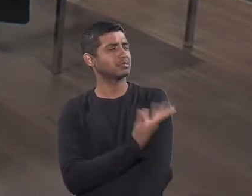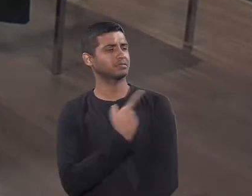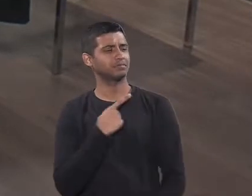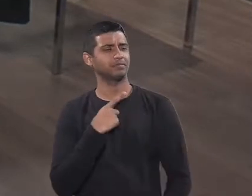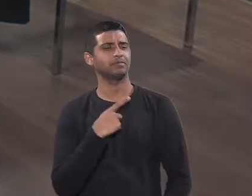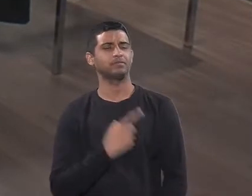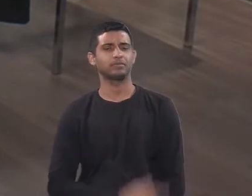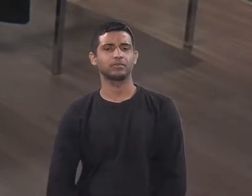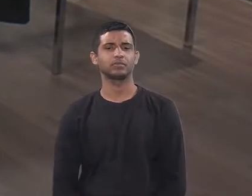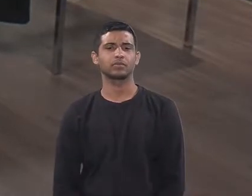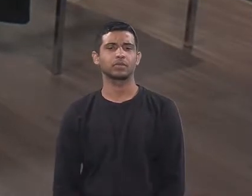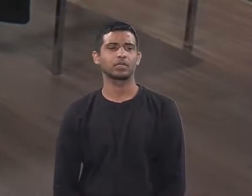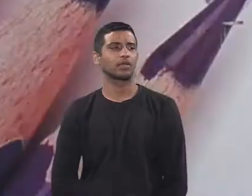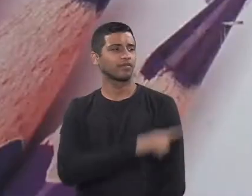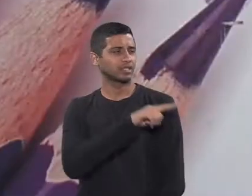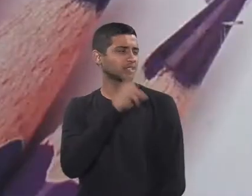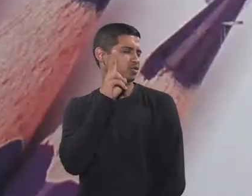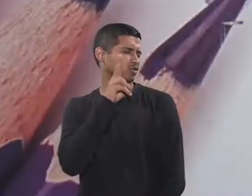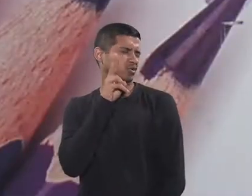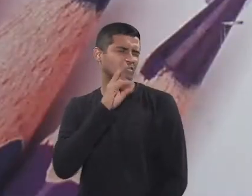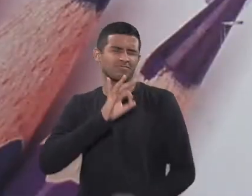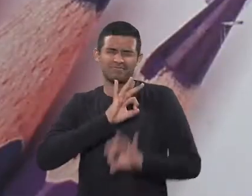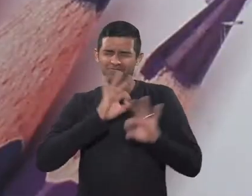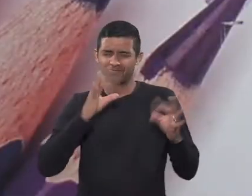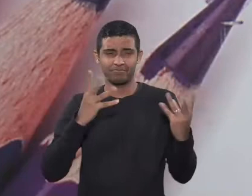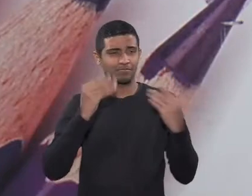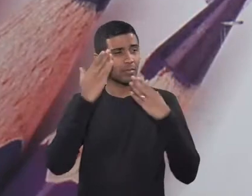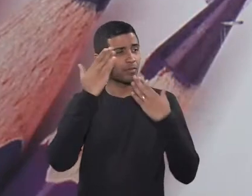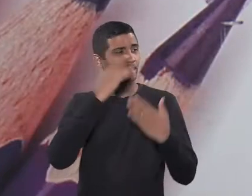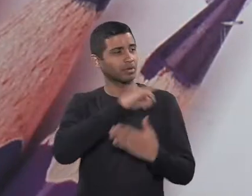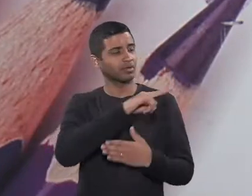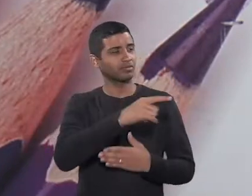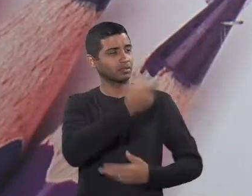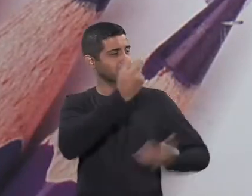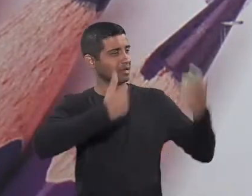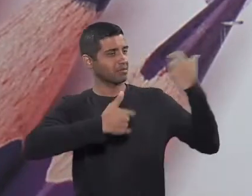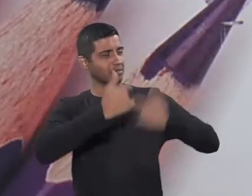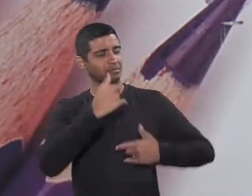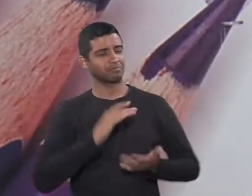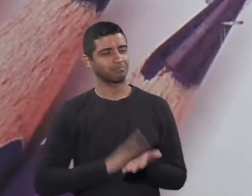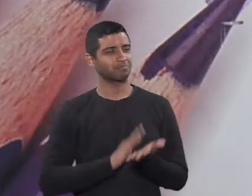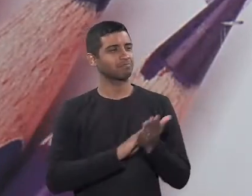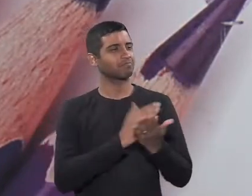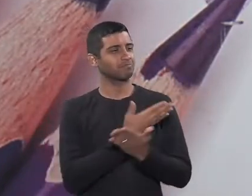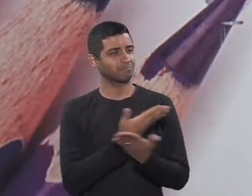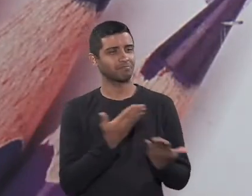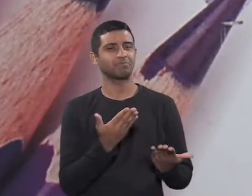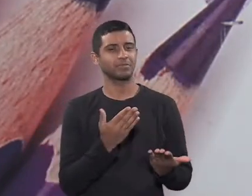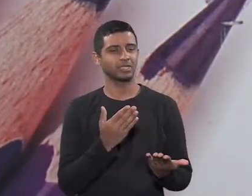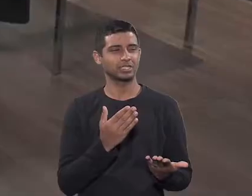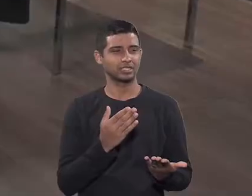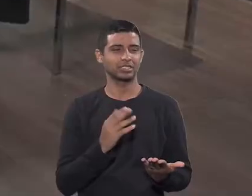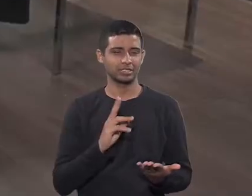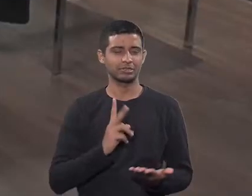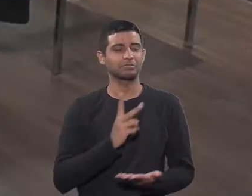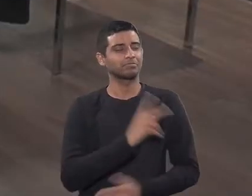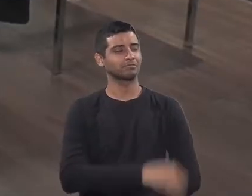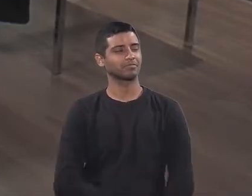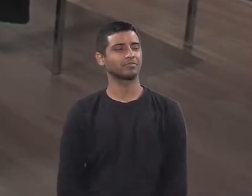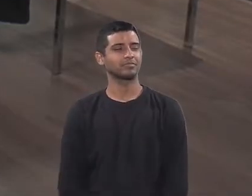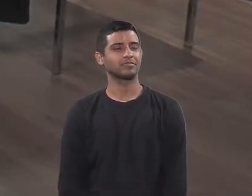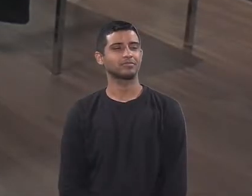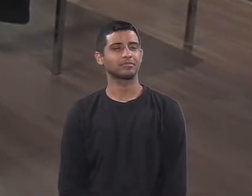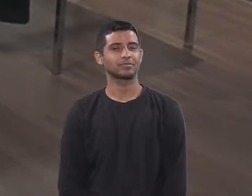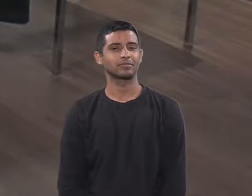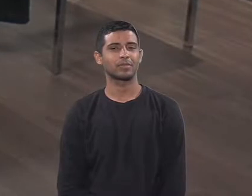inspiradoras, de uma história magnífica. Muito obrigada por compartilhar e parabéns por vocês serem quem vocês são,